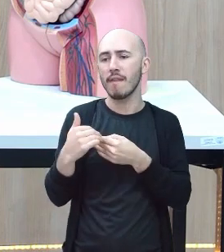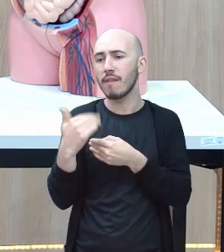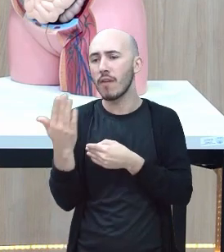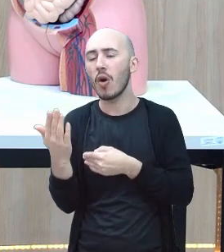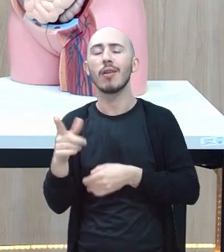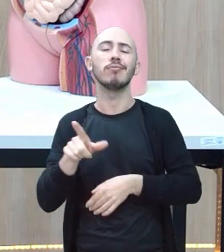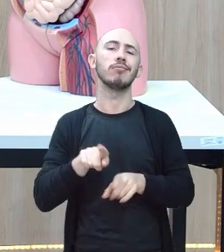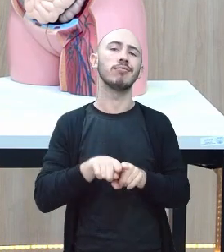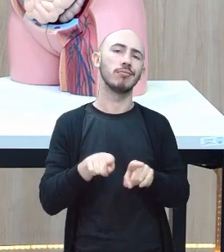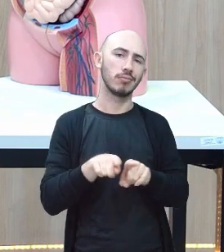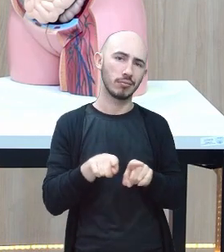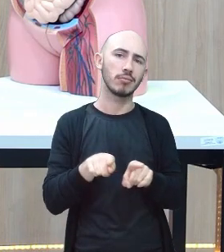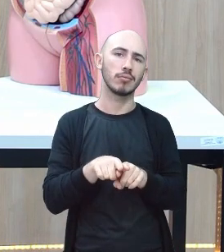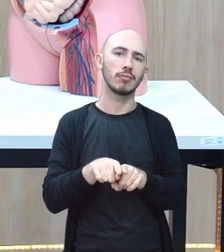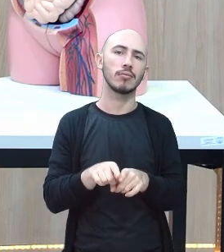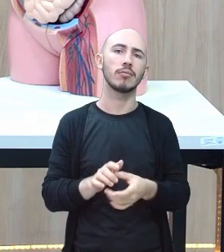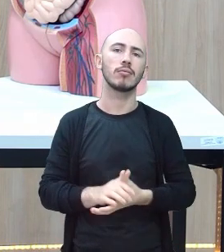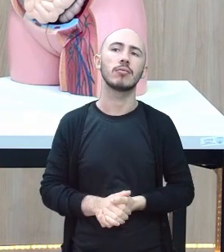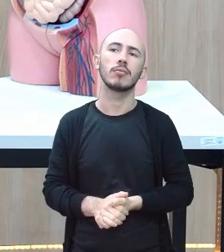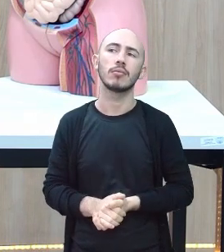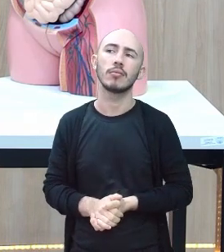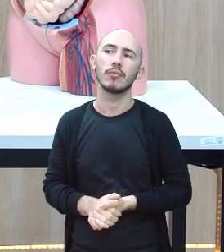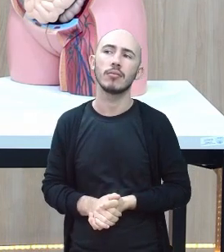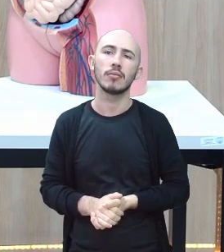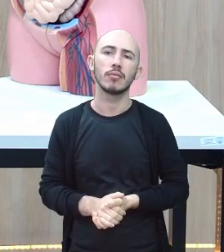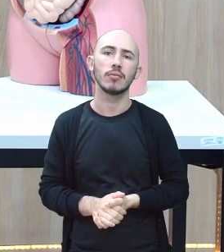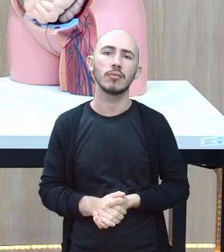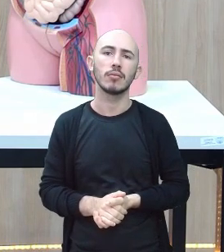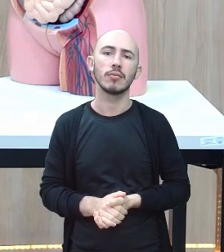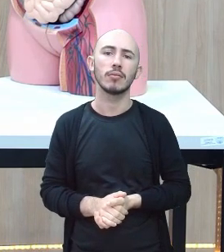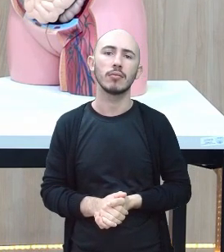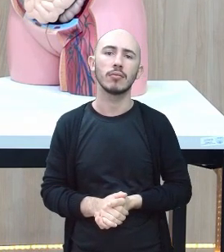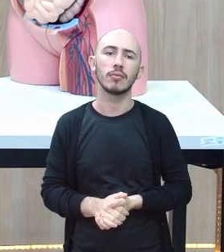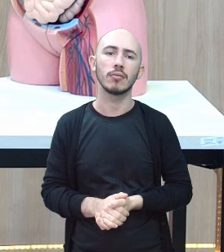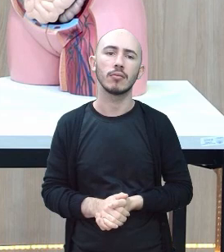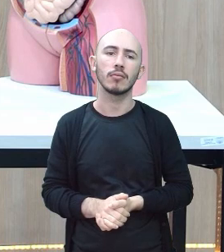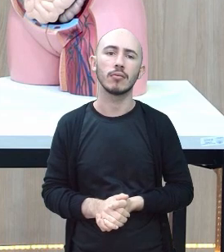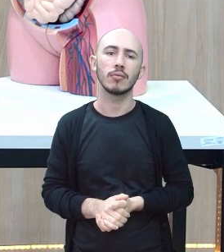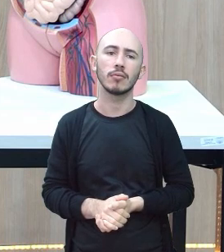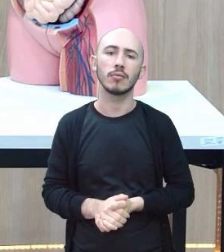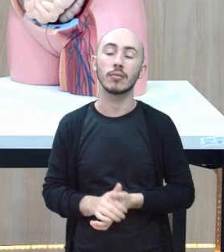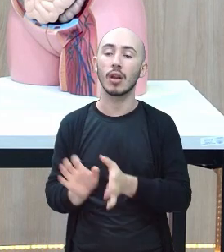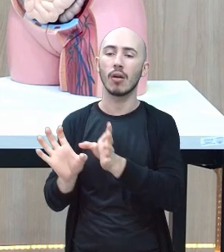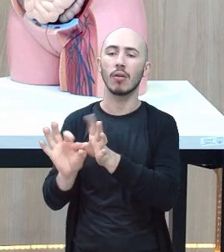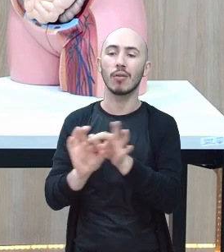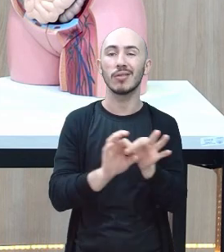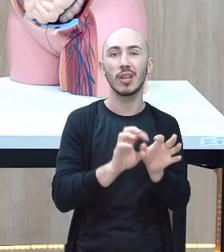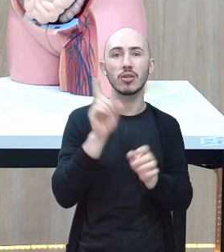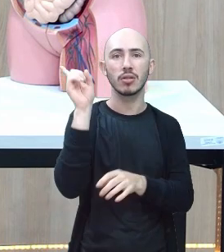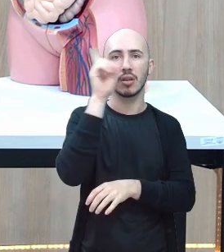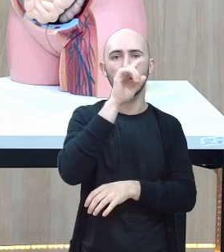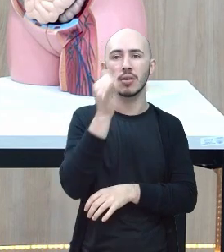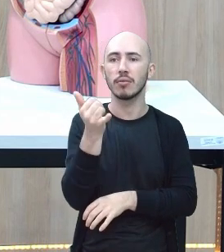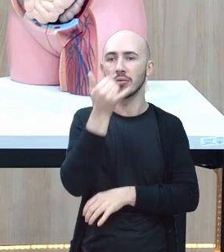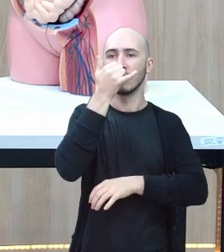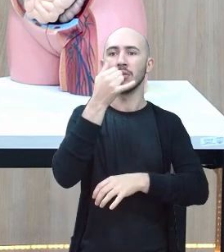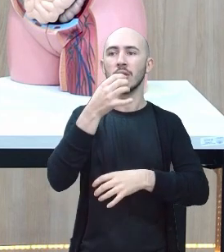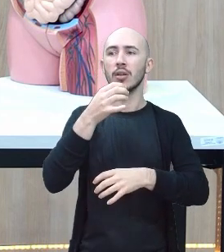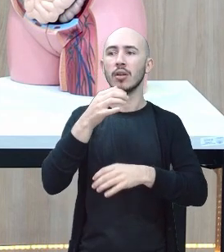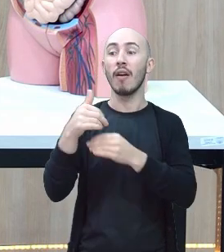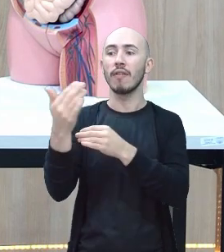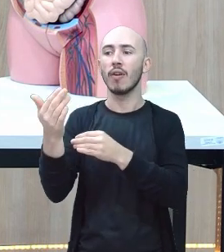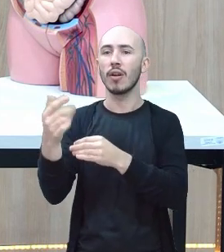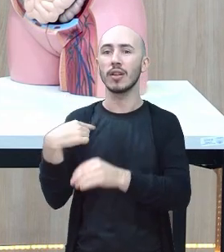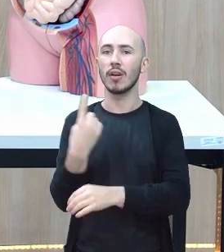quanto estímulos externos. De repente, às vezes, nós estamos numa situação difícil, então, externamente, nós temos